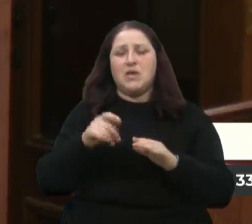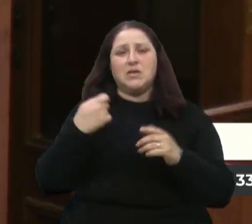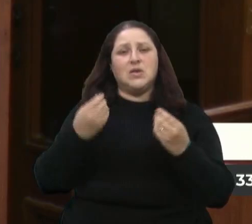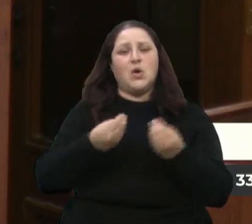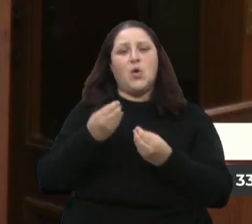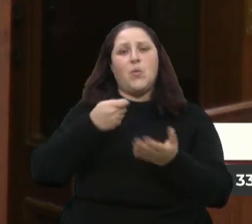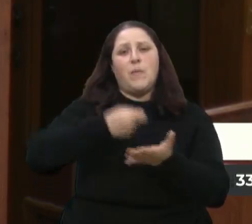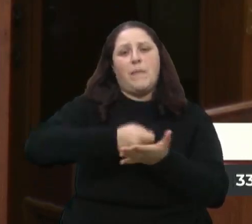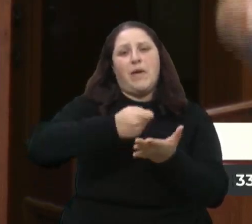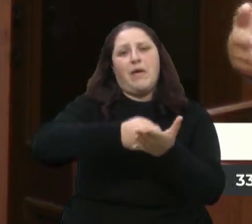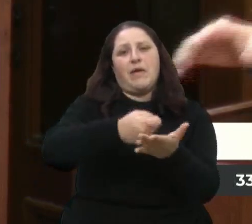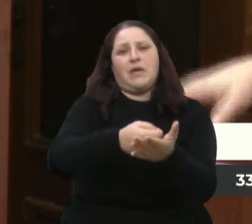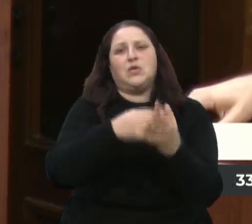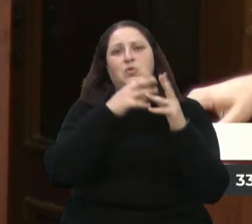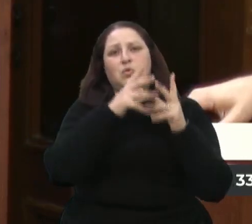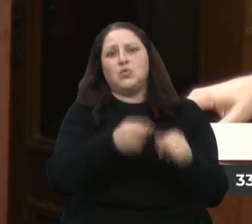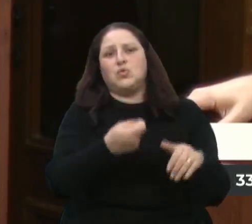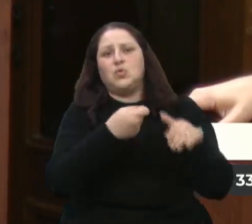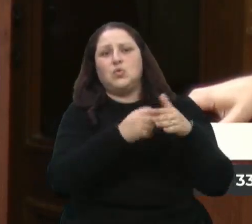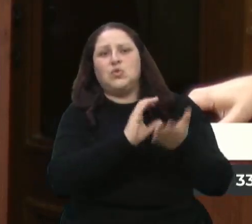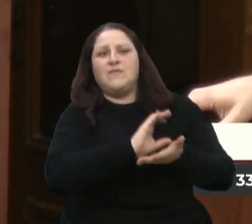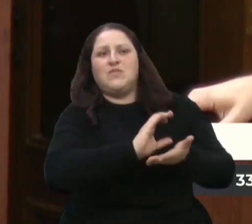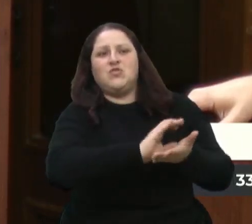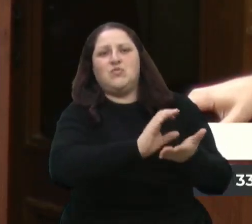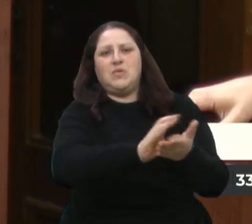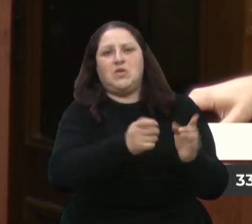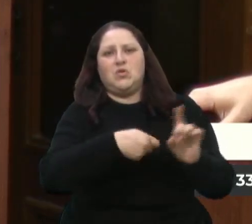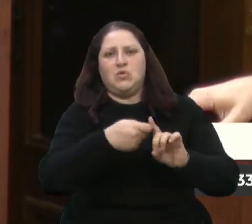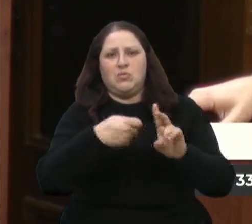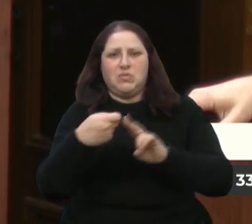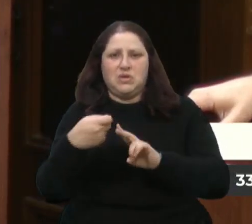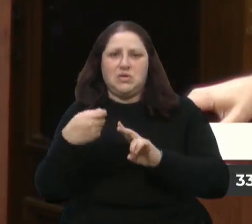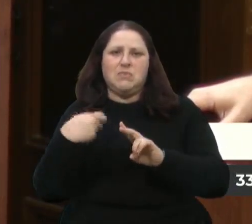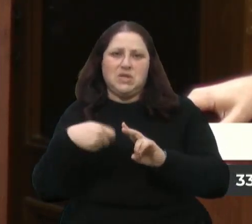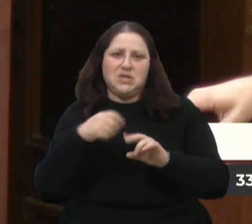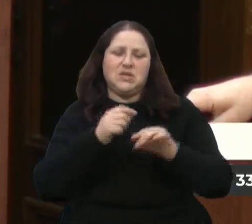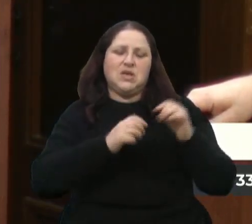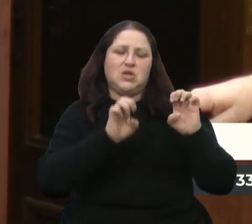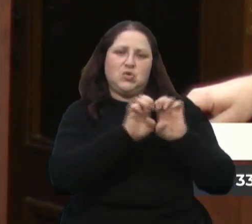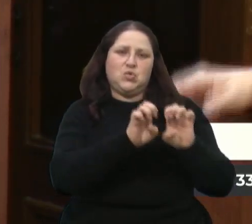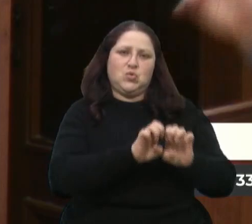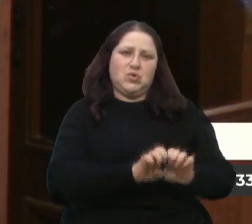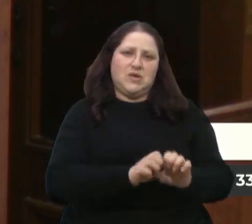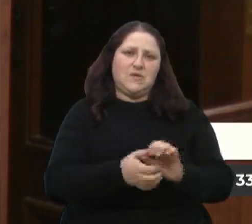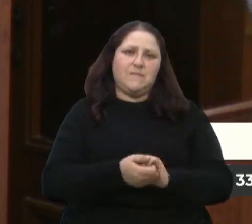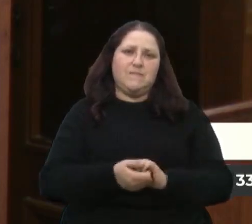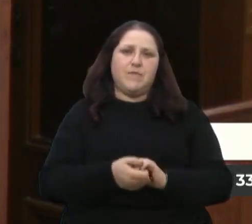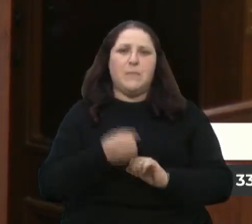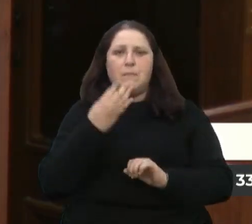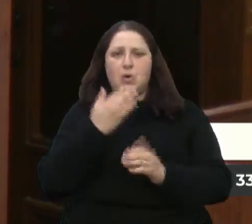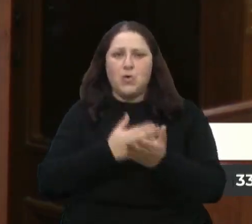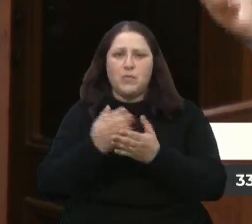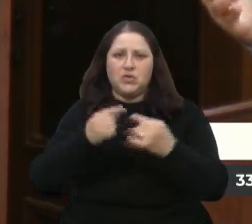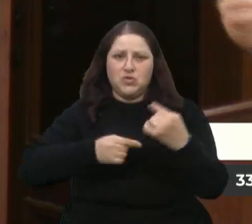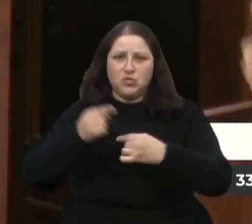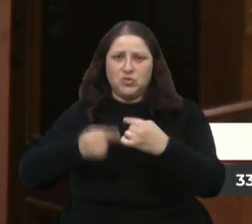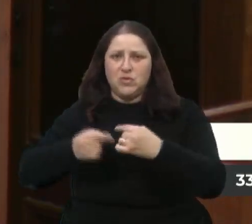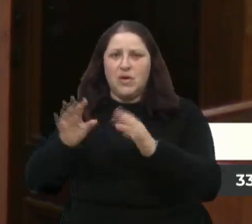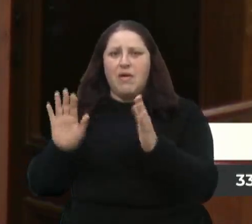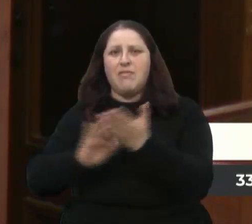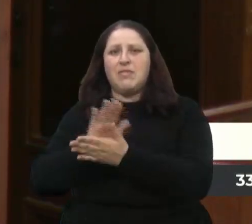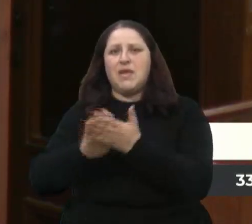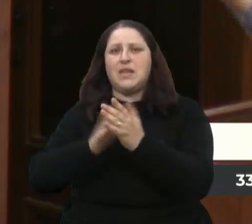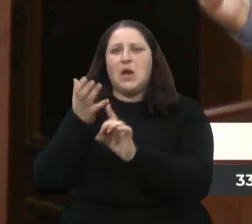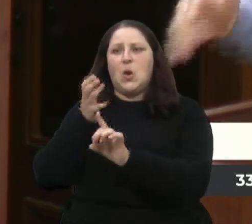custeio, estruturais. Então, que bom que a discussão começou hoje, não é contra ninguém, mas é a favor da nossa